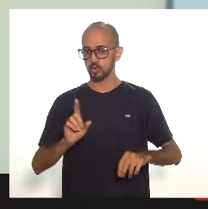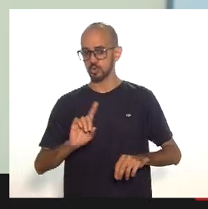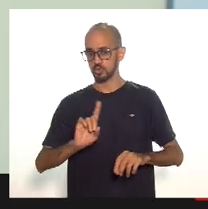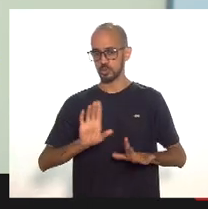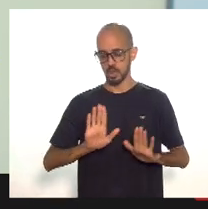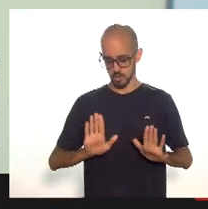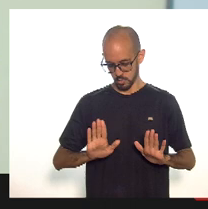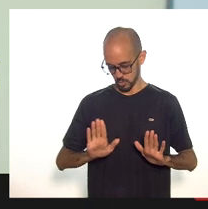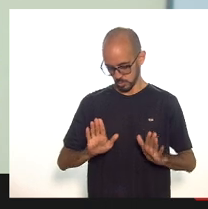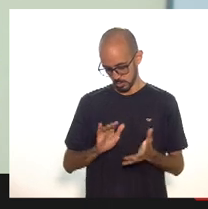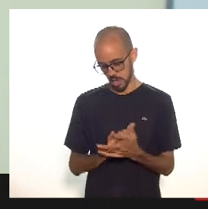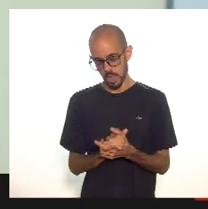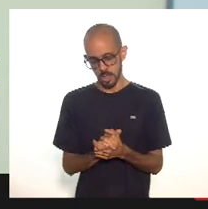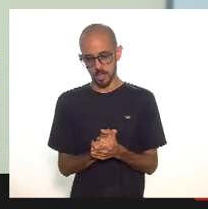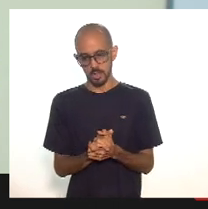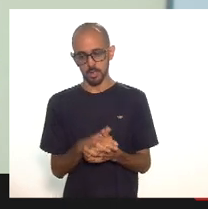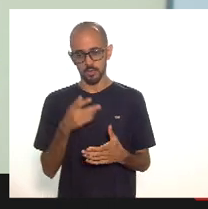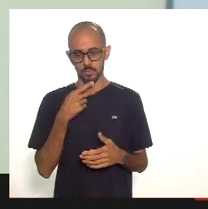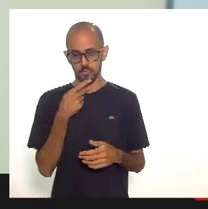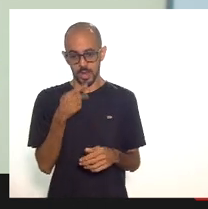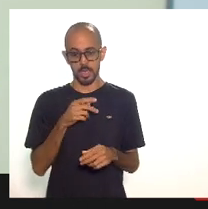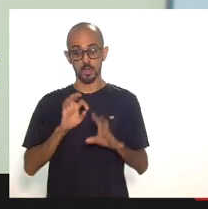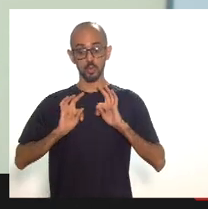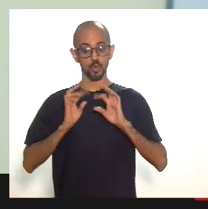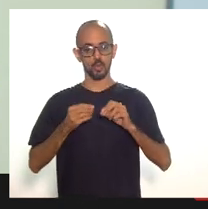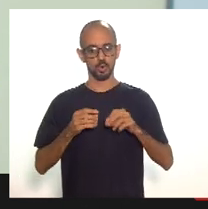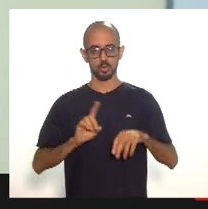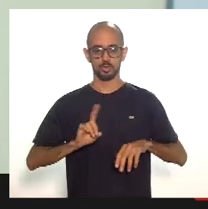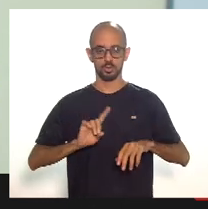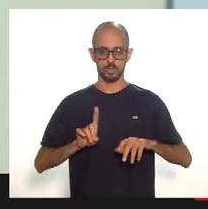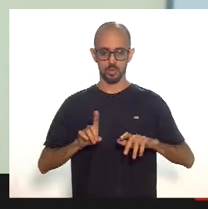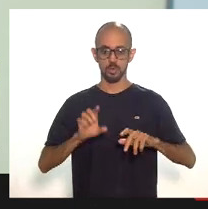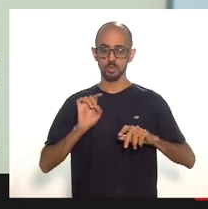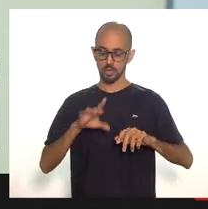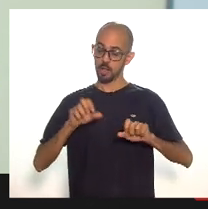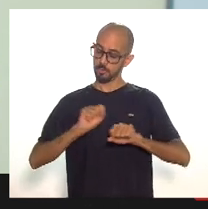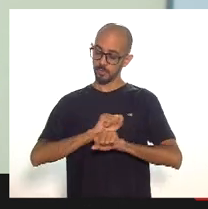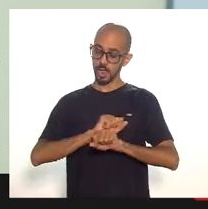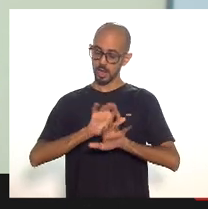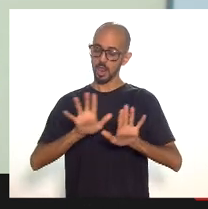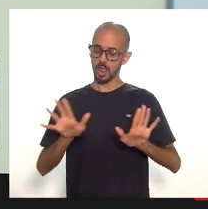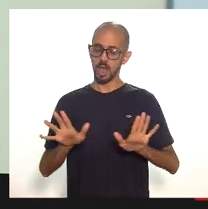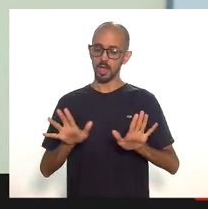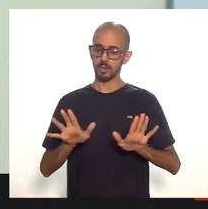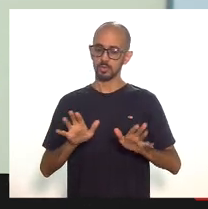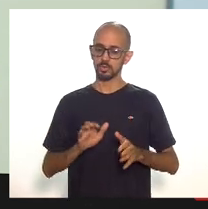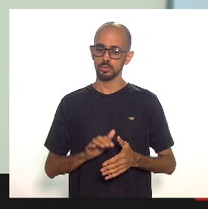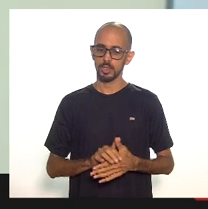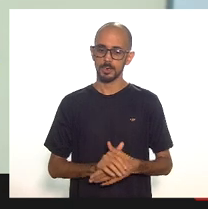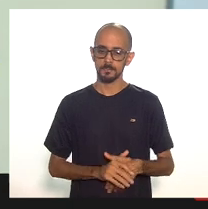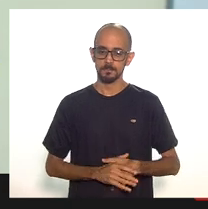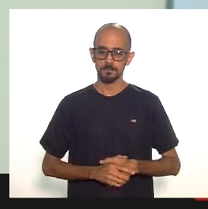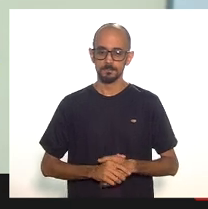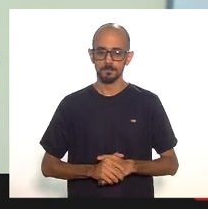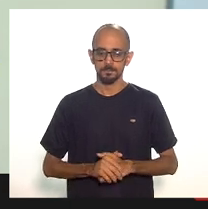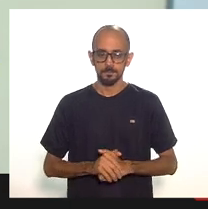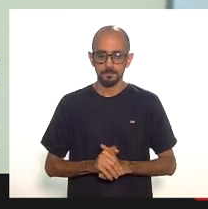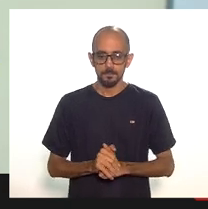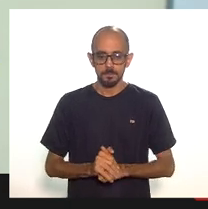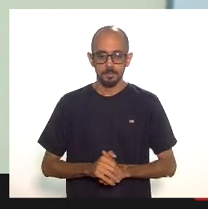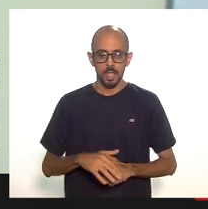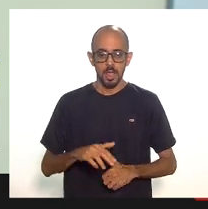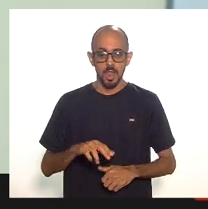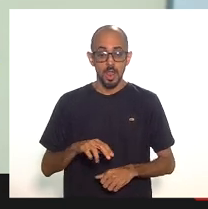todos os servidores não cumprem horário. Não foi isso que eu falei. Então, só para deixar claro,